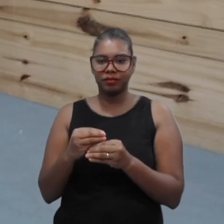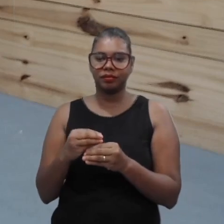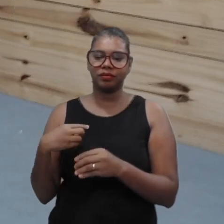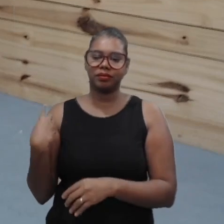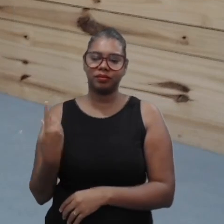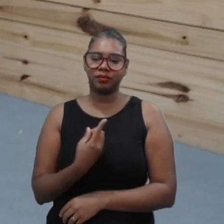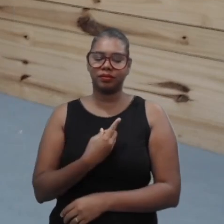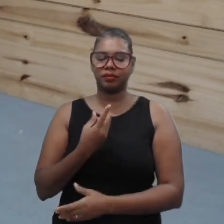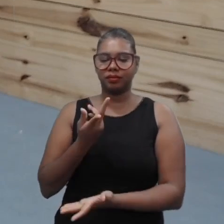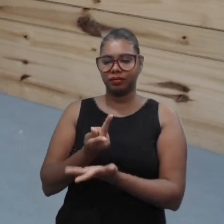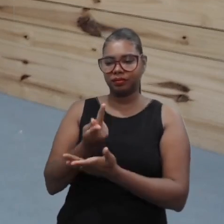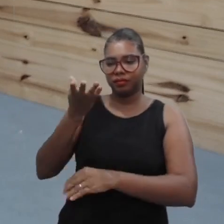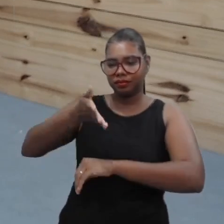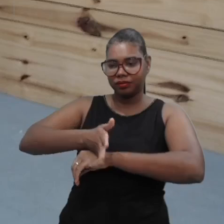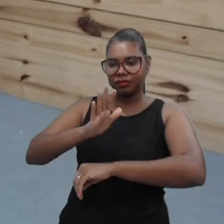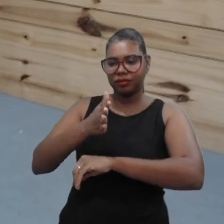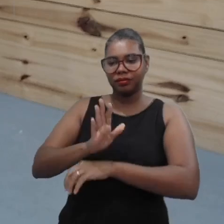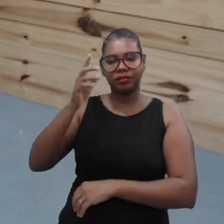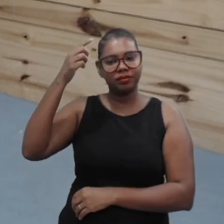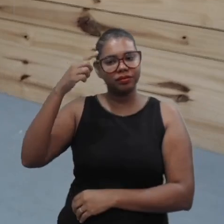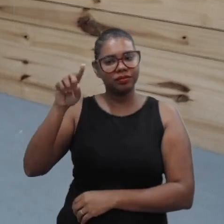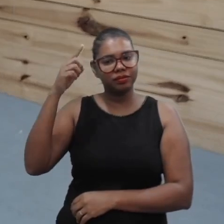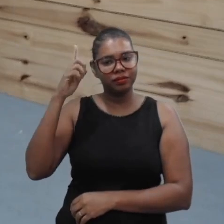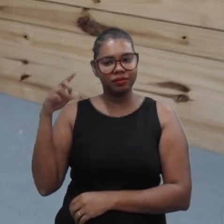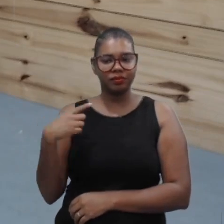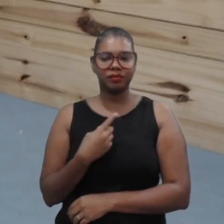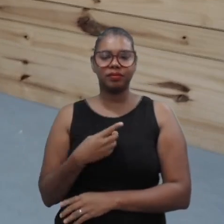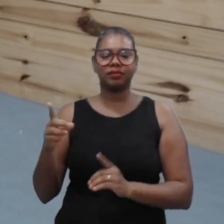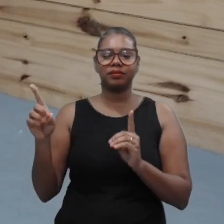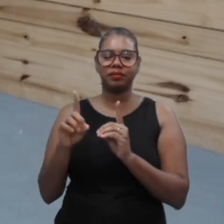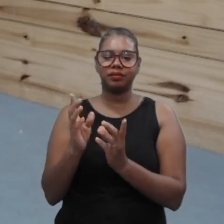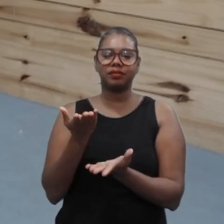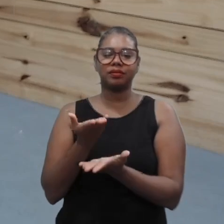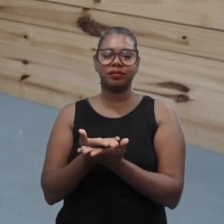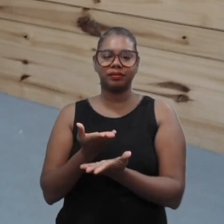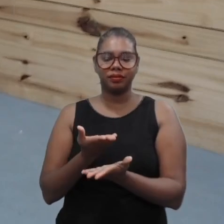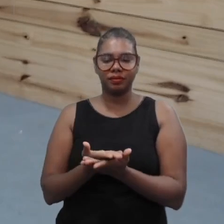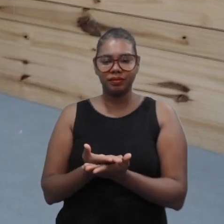nossa ação na prática cotidiana. Então, a gente se encontra em breve